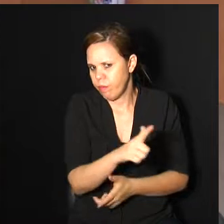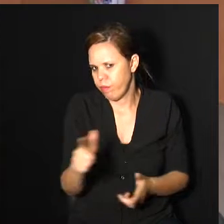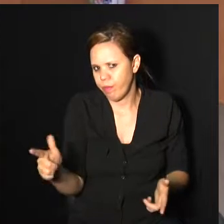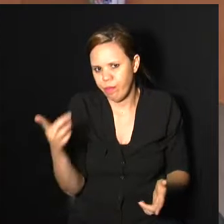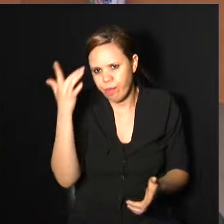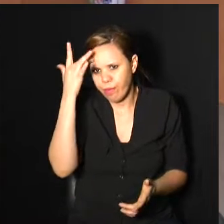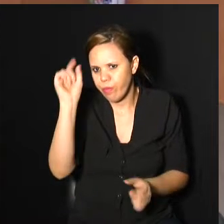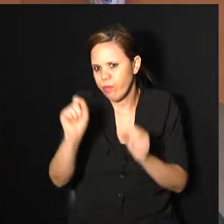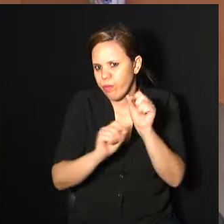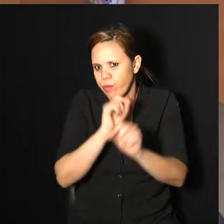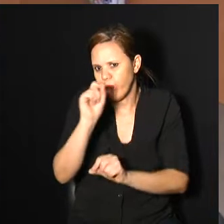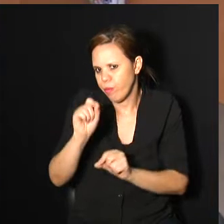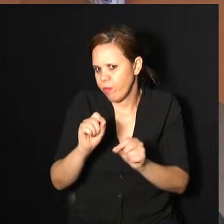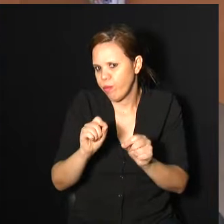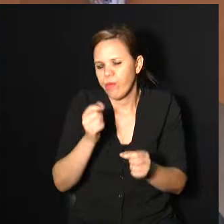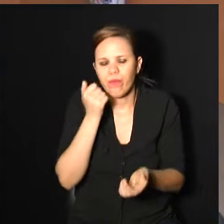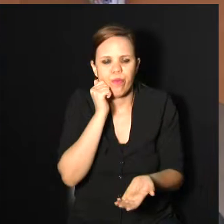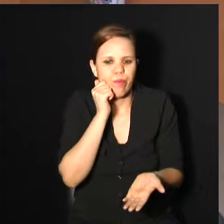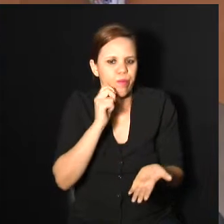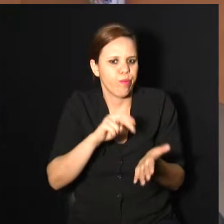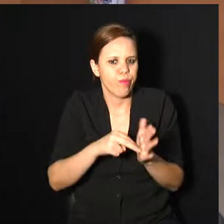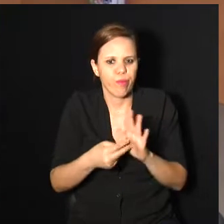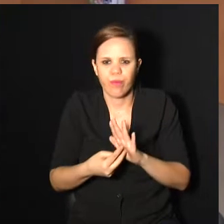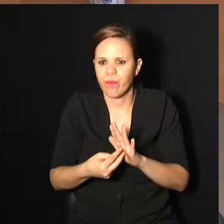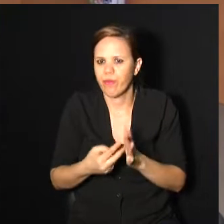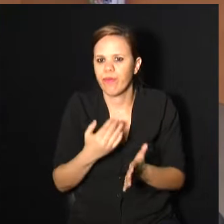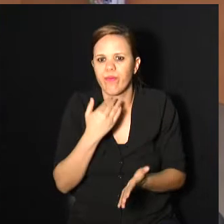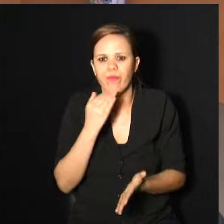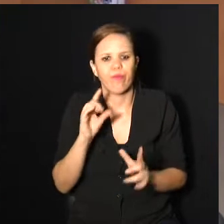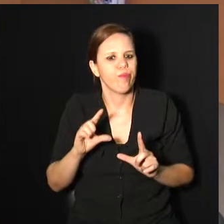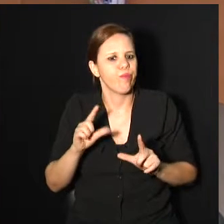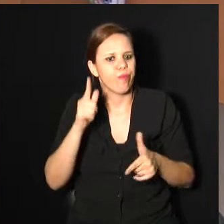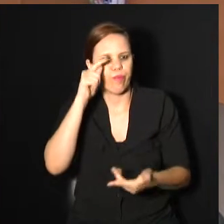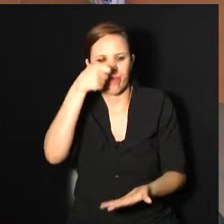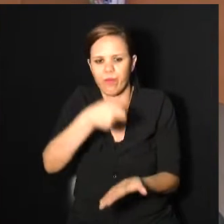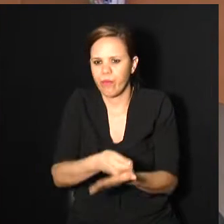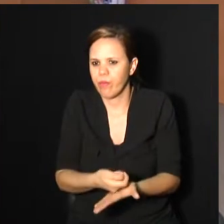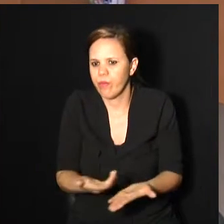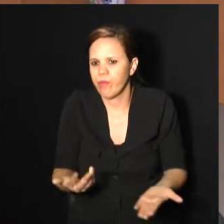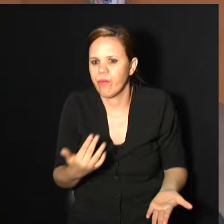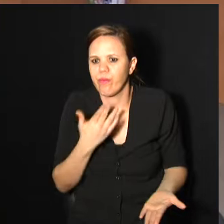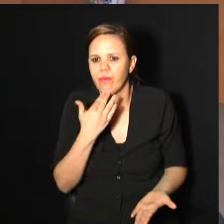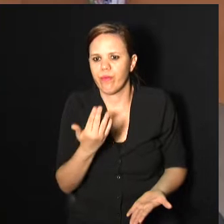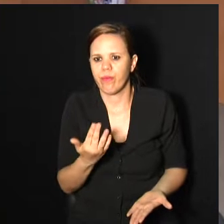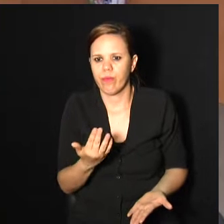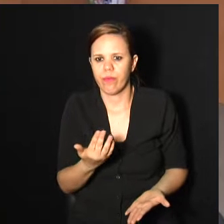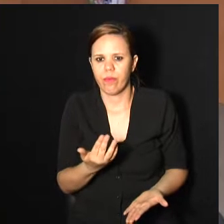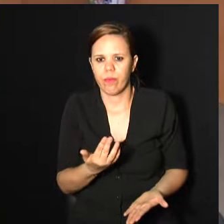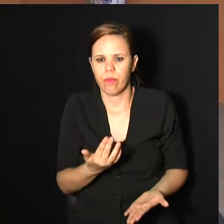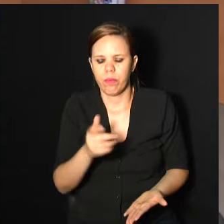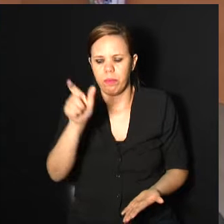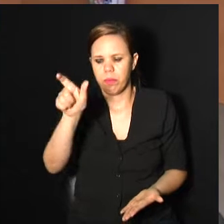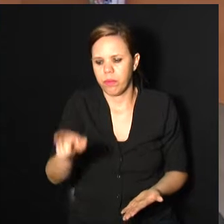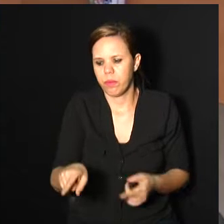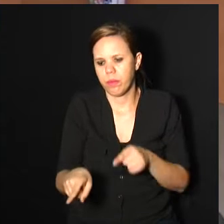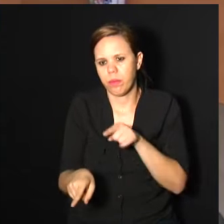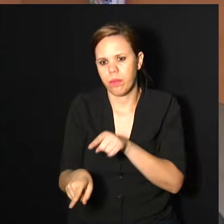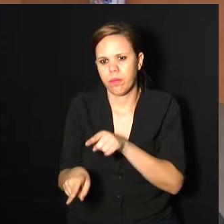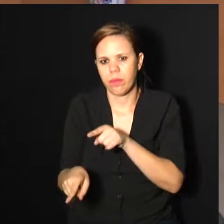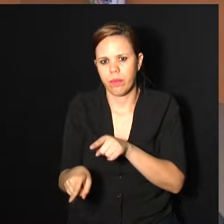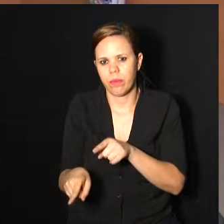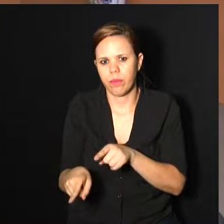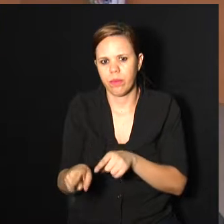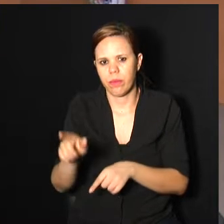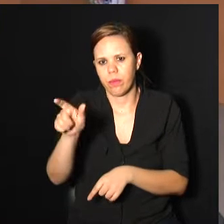noção do que é ciência, ele está fora das tomadas de decisão enfim, ele acaba sendo um cidadão